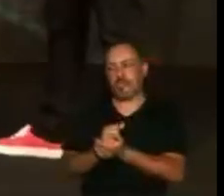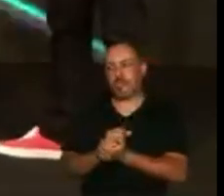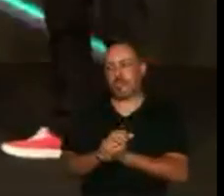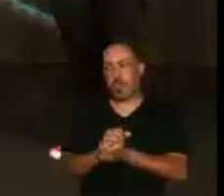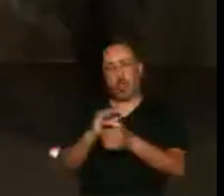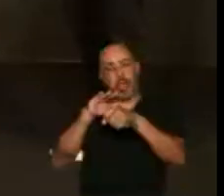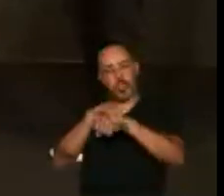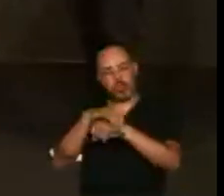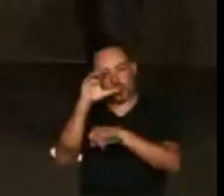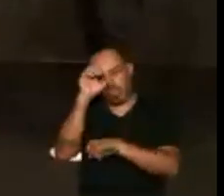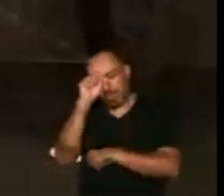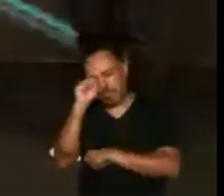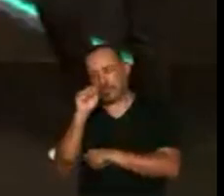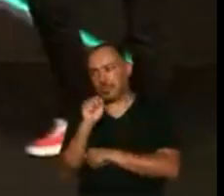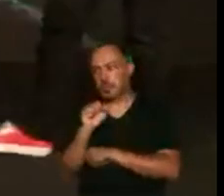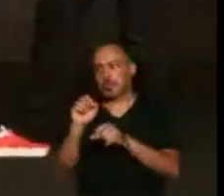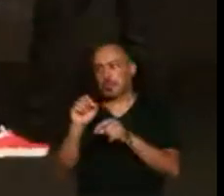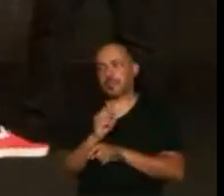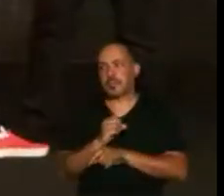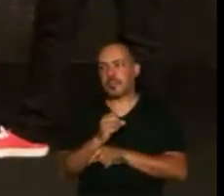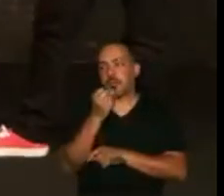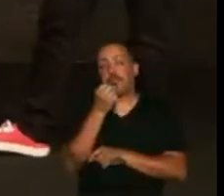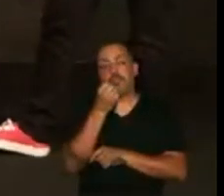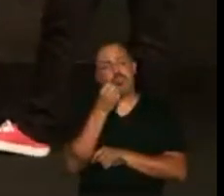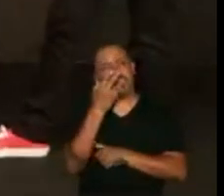dormidas. Várias. Mas, assim, está super valendo a